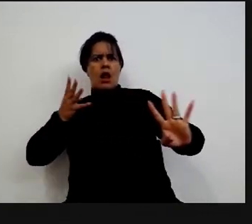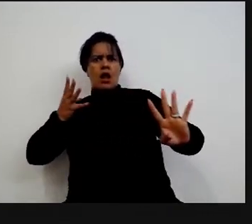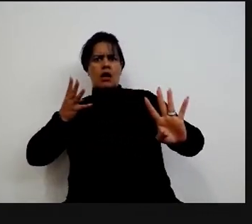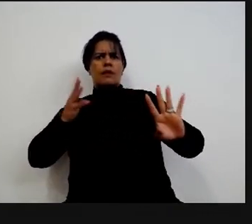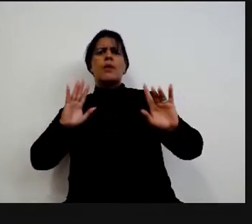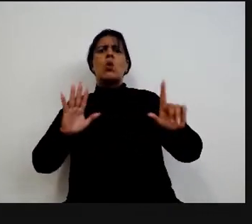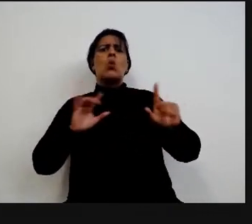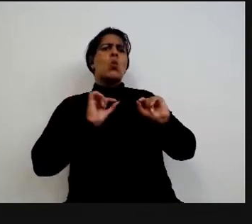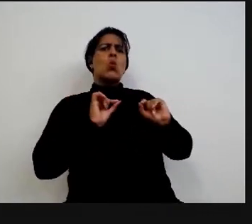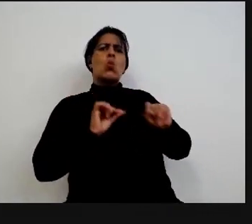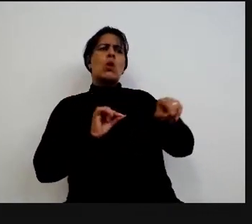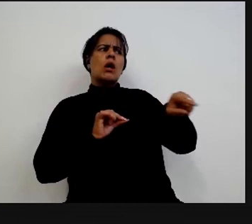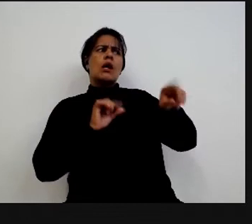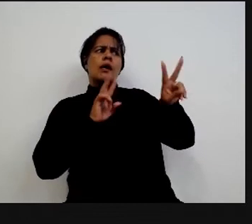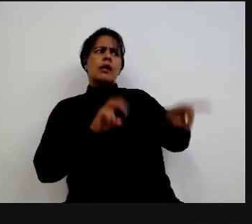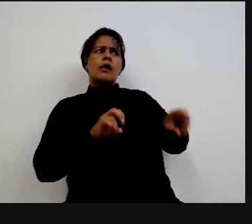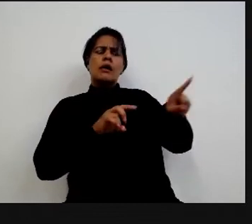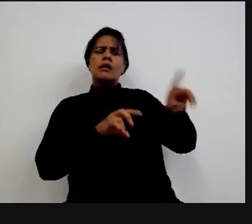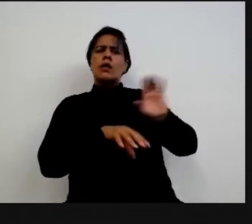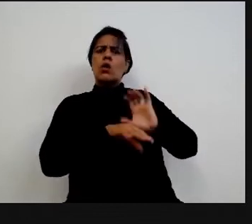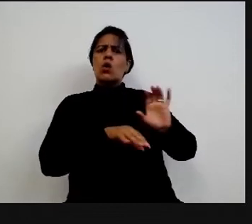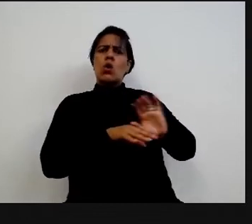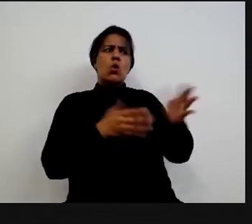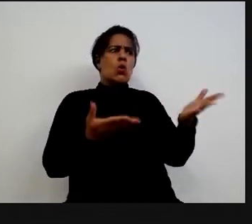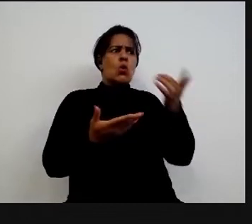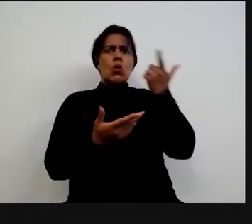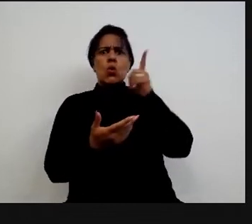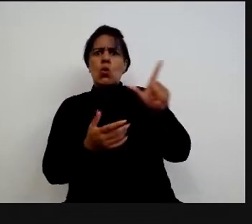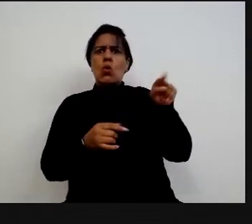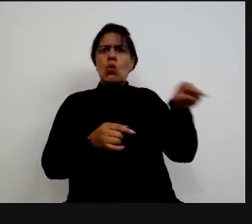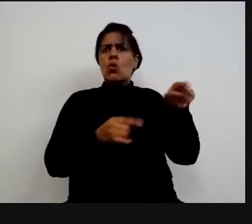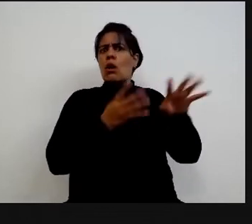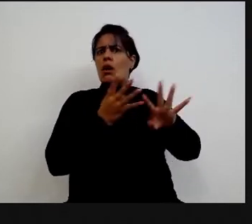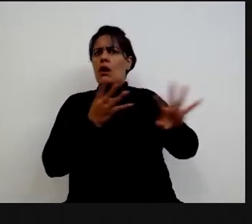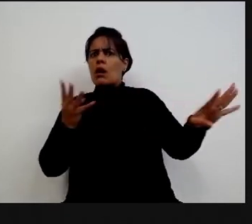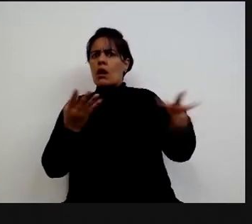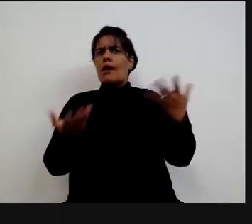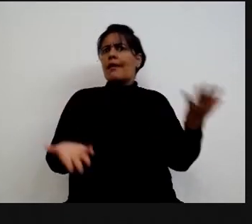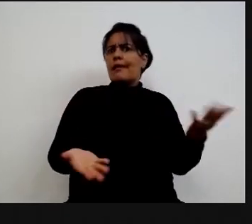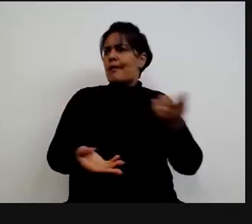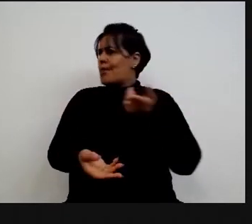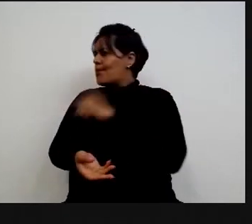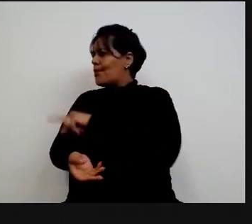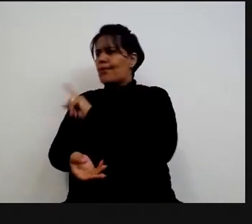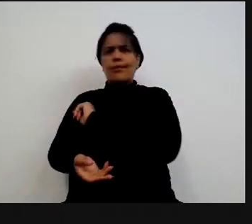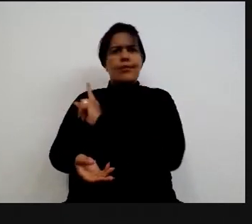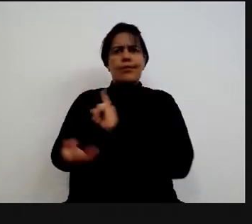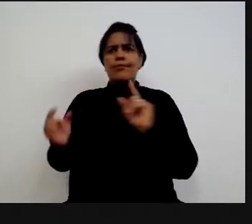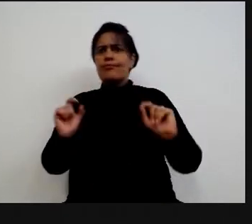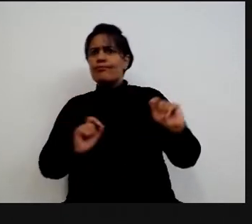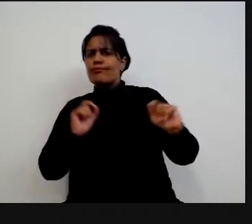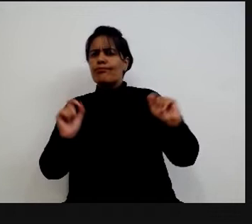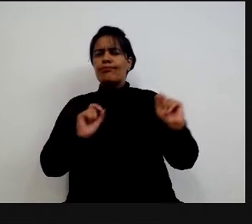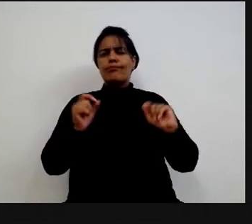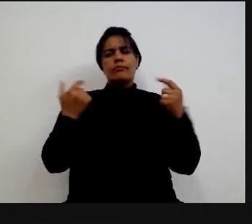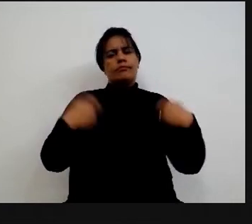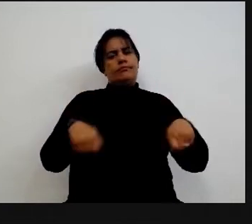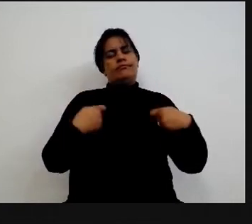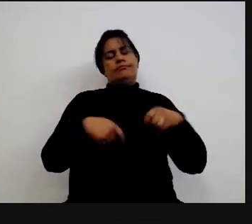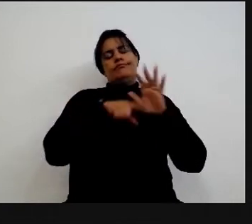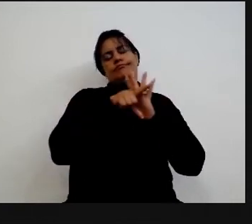esse curso aqui que está atraindo os 8.000, né, a lista de espera aqui para vagas nesse aqui, para poder